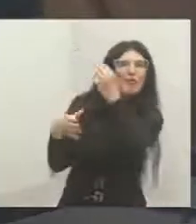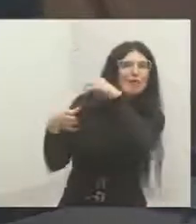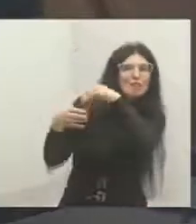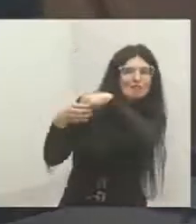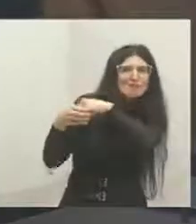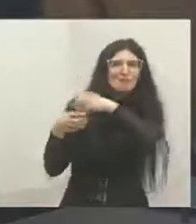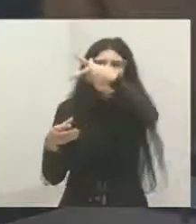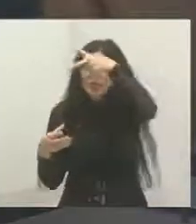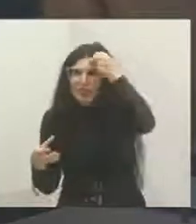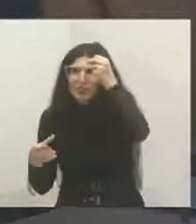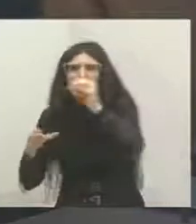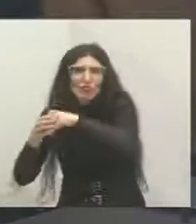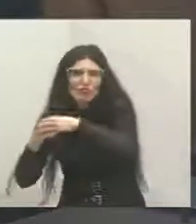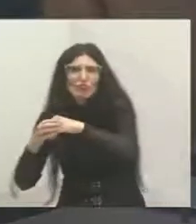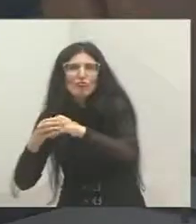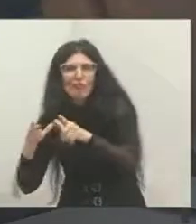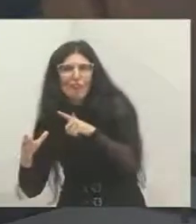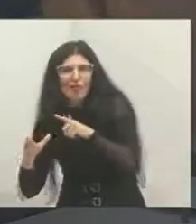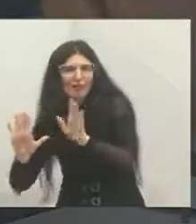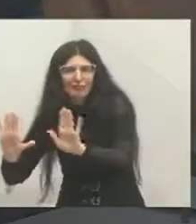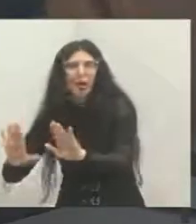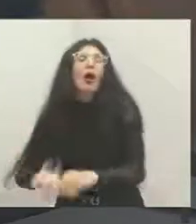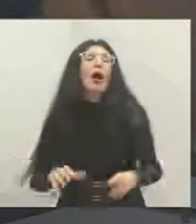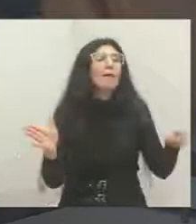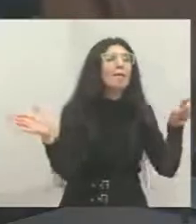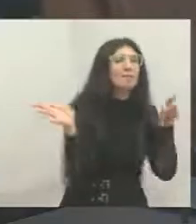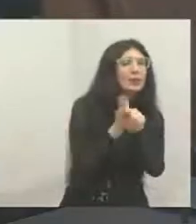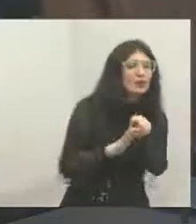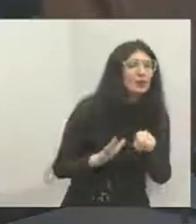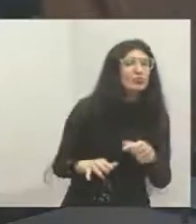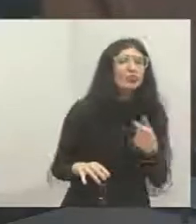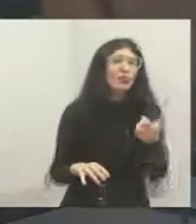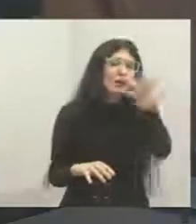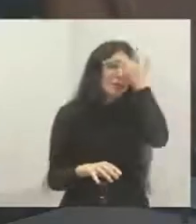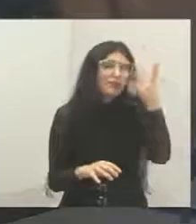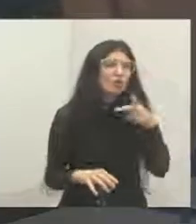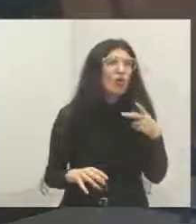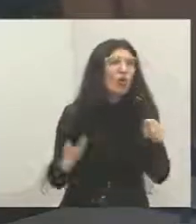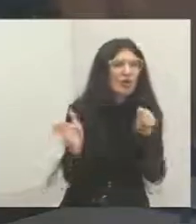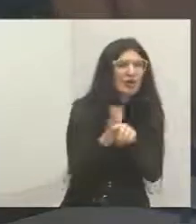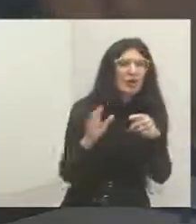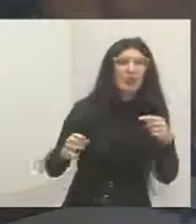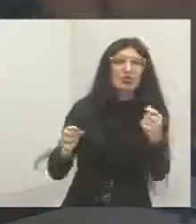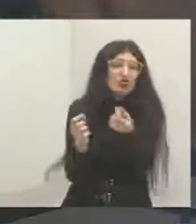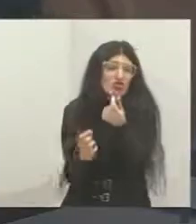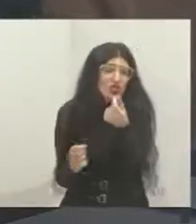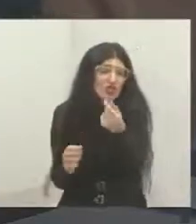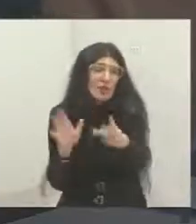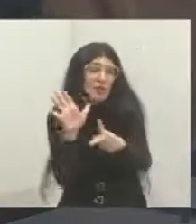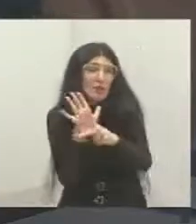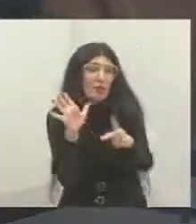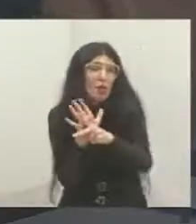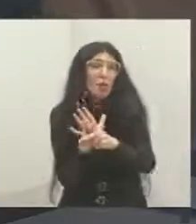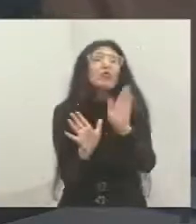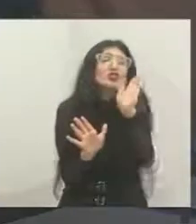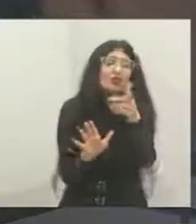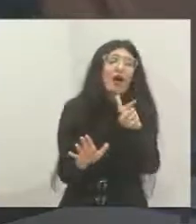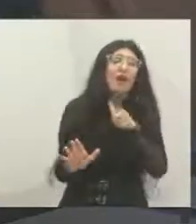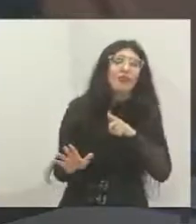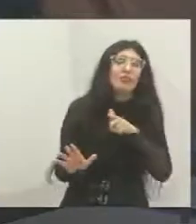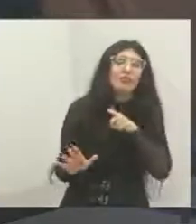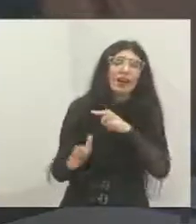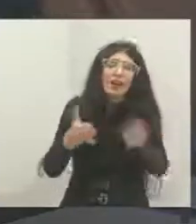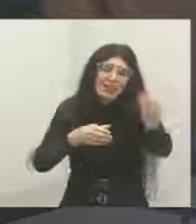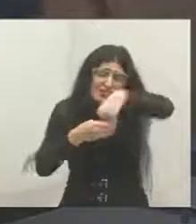pergunta que o cidadão fez deu a entender que o dinheiro da LIC já está no orçamento, no